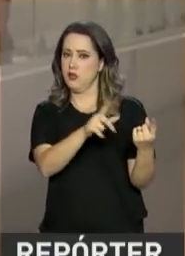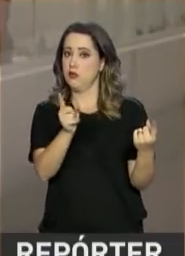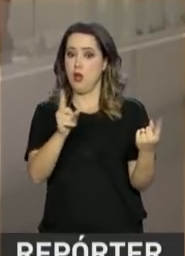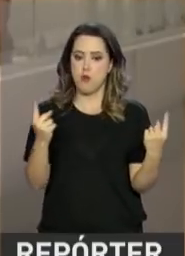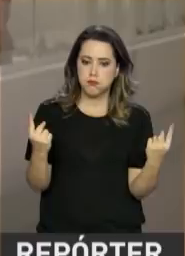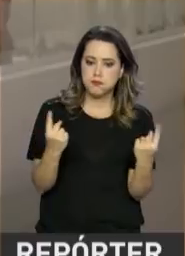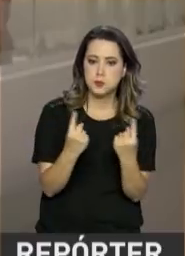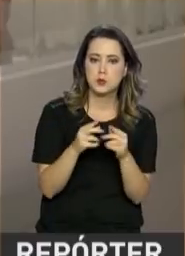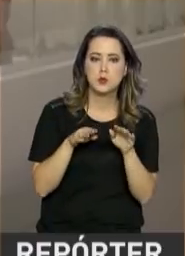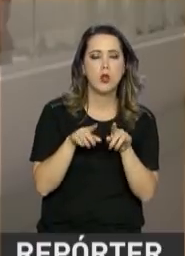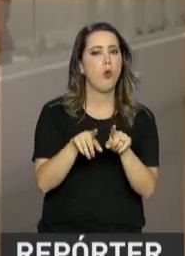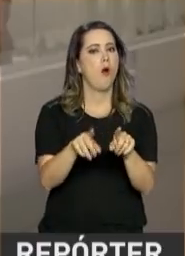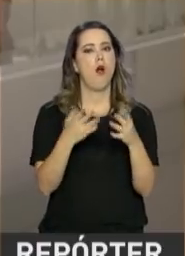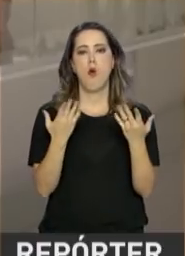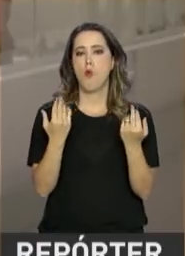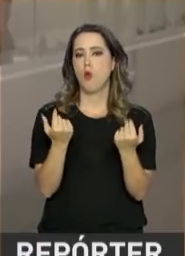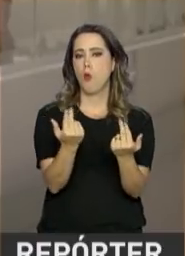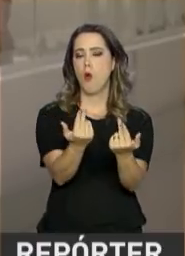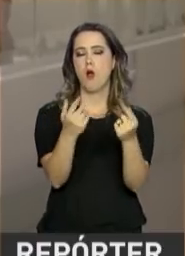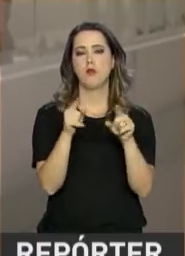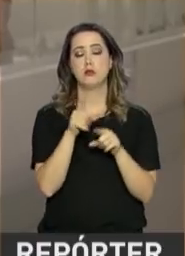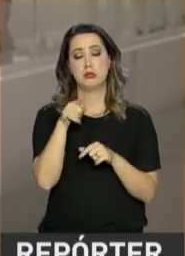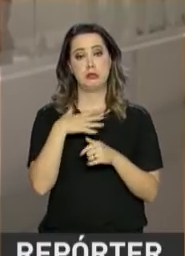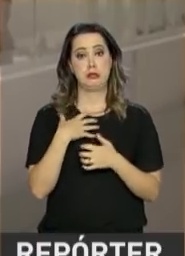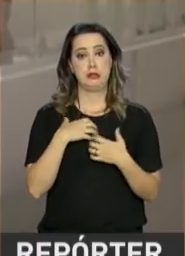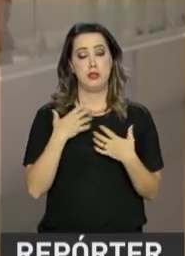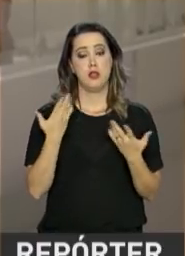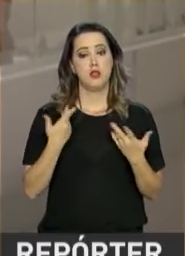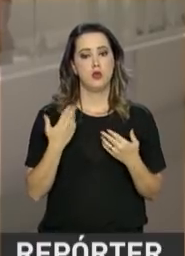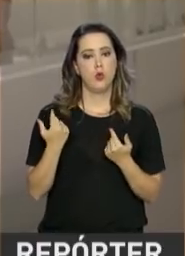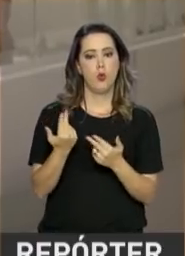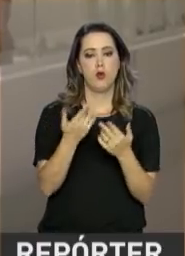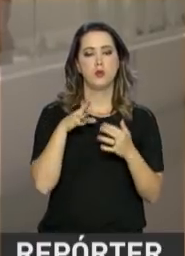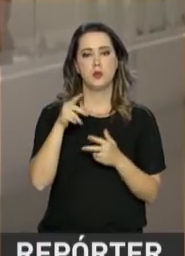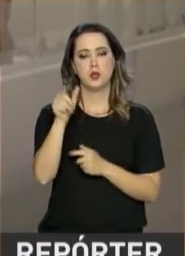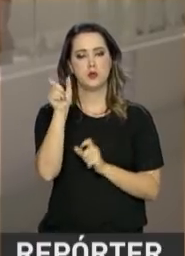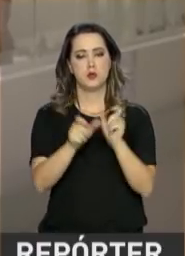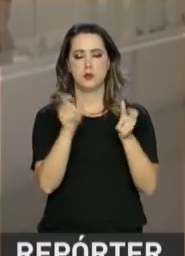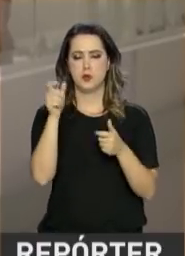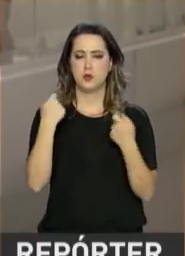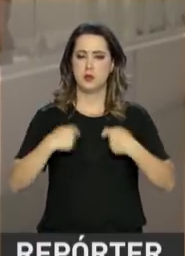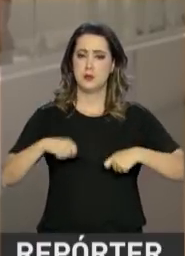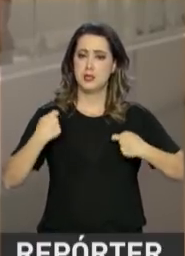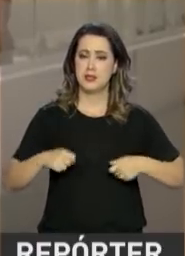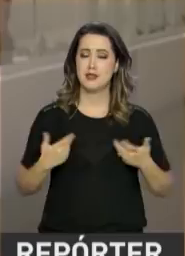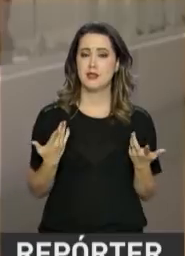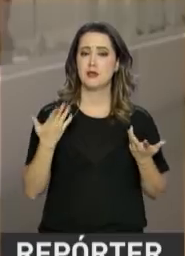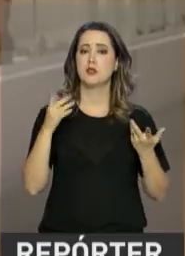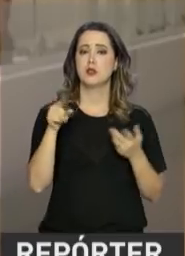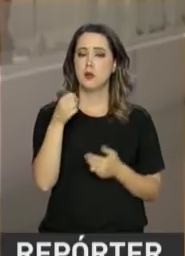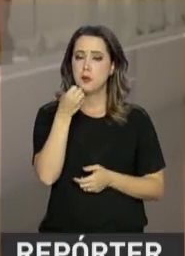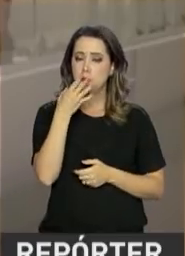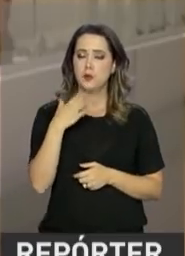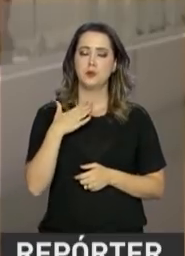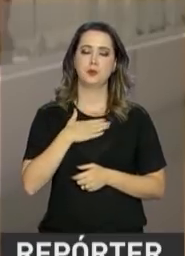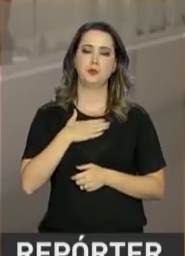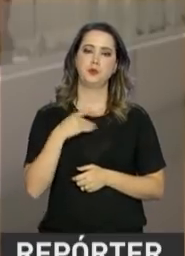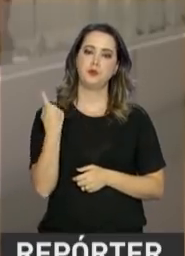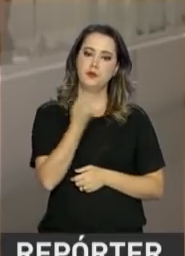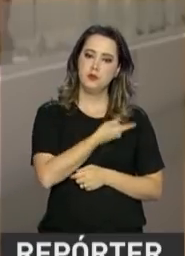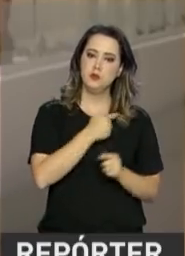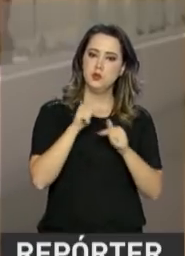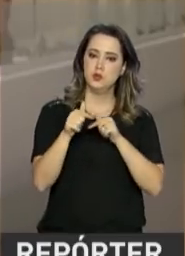é muito angustiante para quem está trabalhando. Aqui a gente pode oferecer da mesma maneira para todo mundo. Isso é muito confortante para a gente e